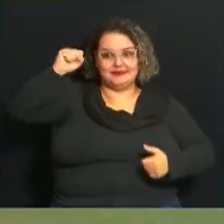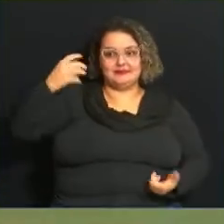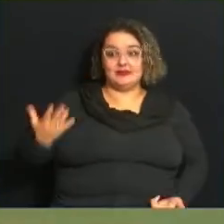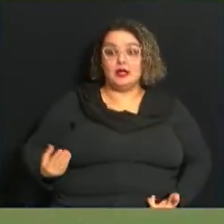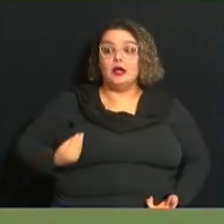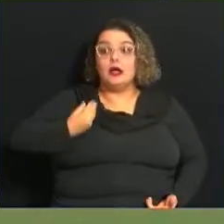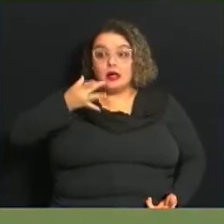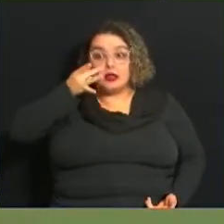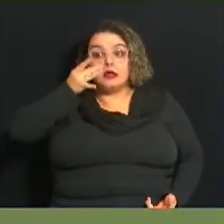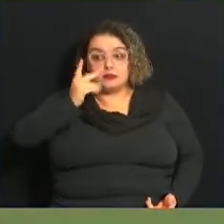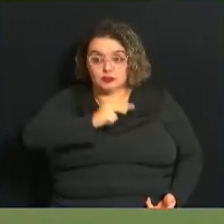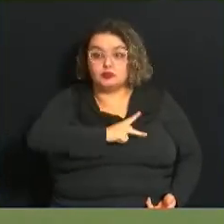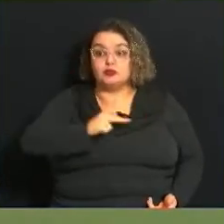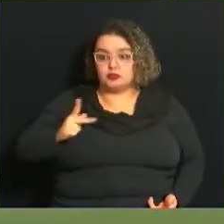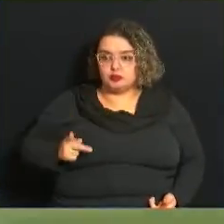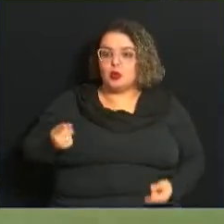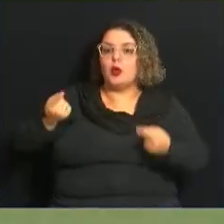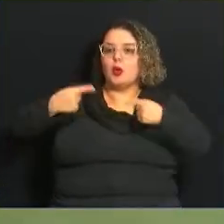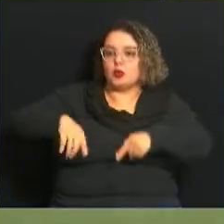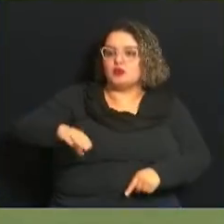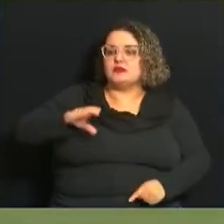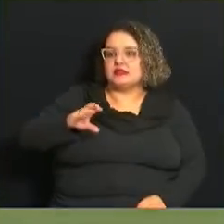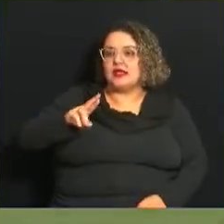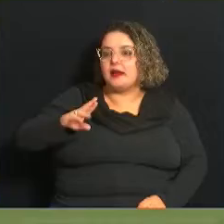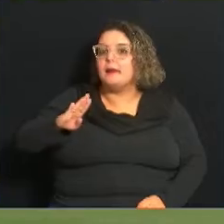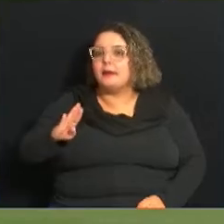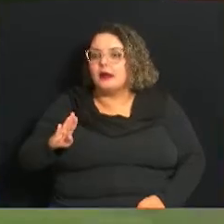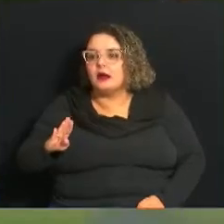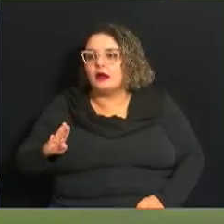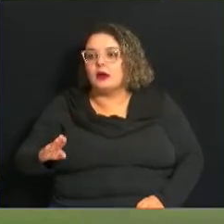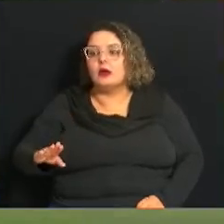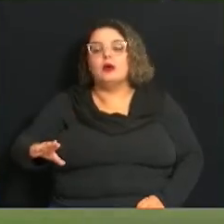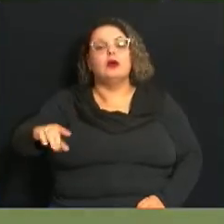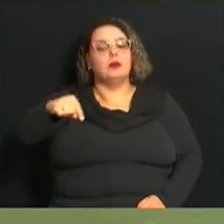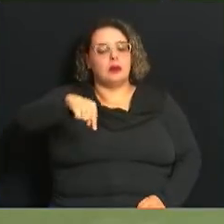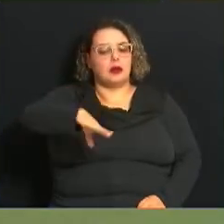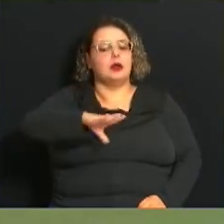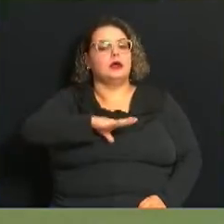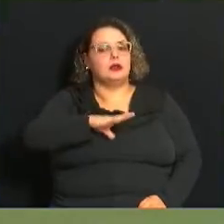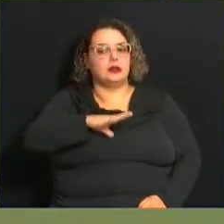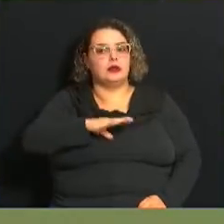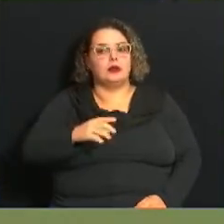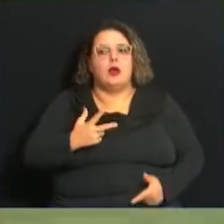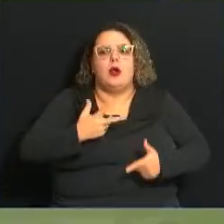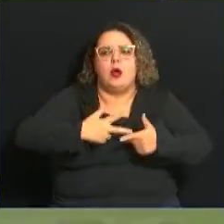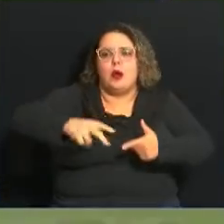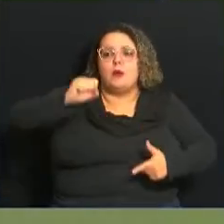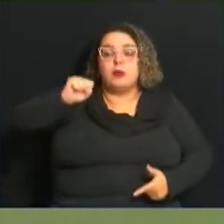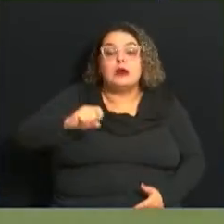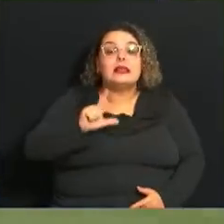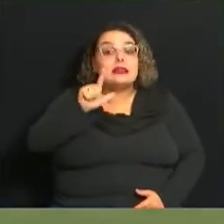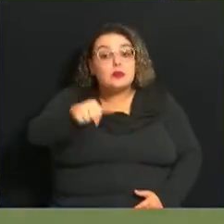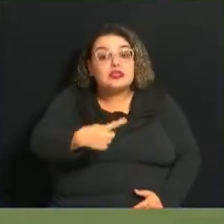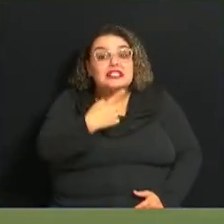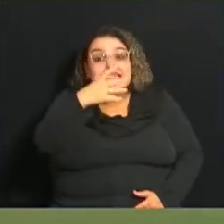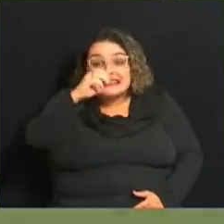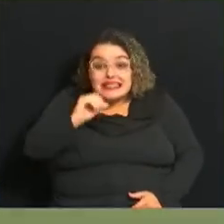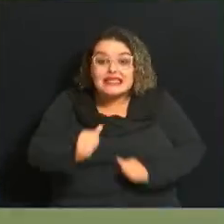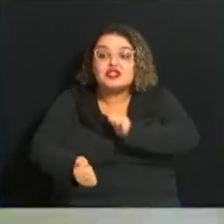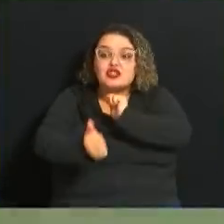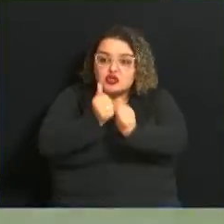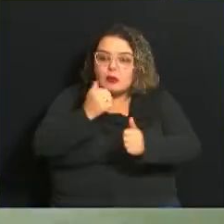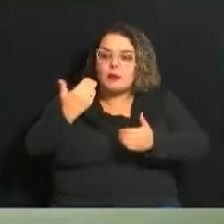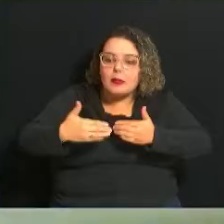da Ponte Preta contra o CRB, quando o time de Campinas quebrou o jejum após 10 jogos consecutivos